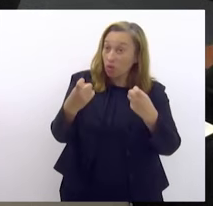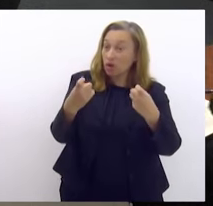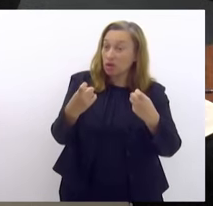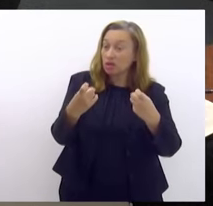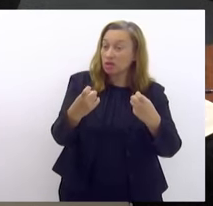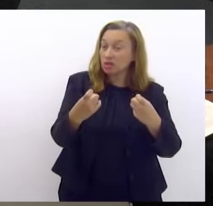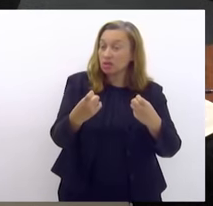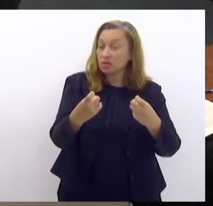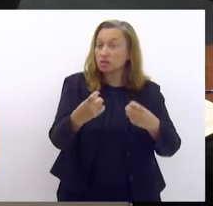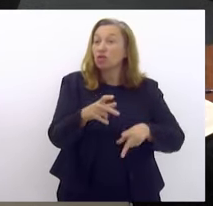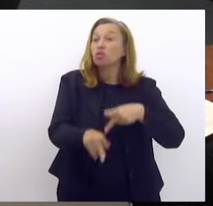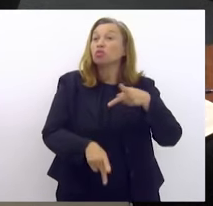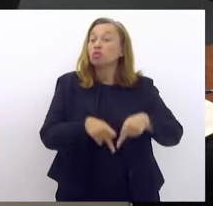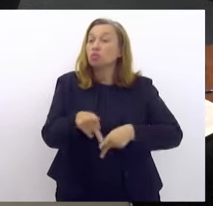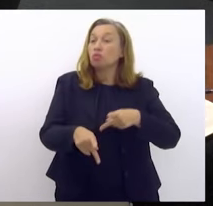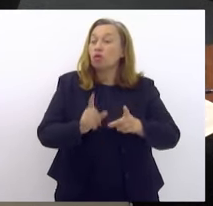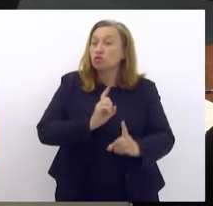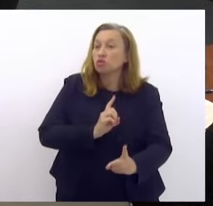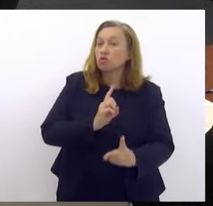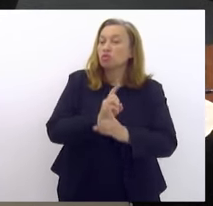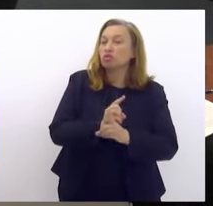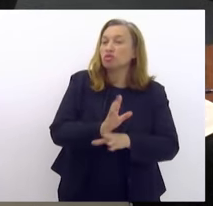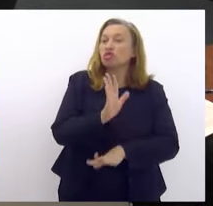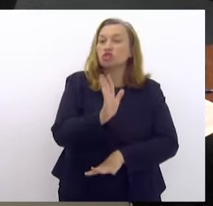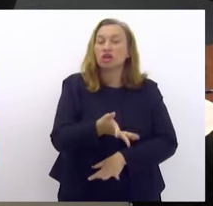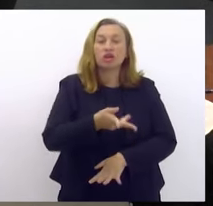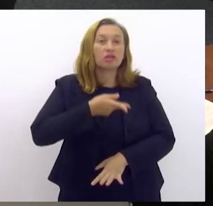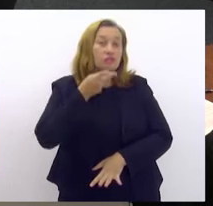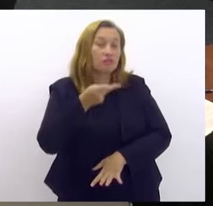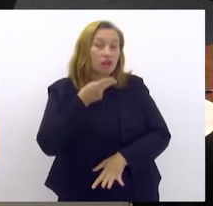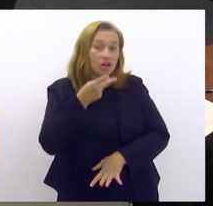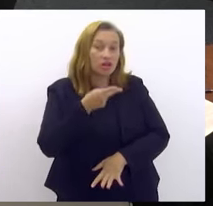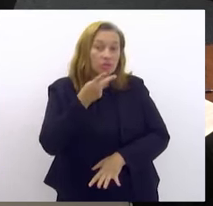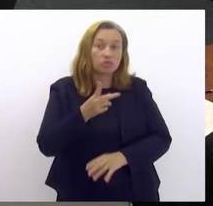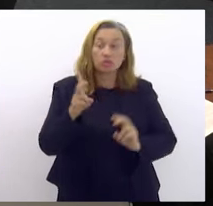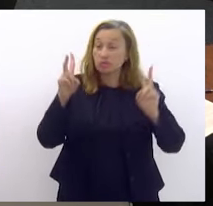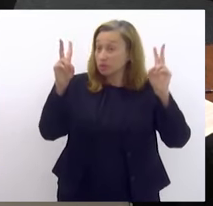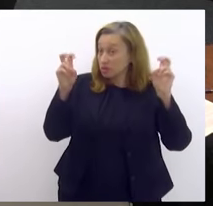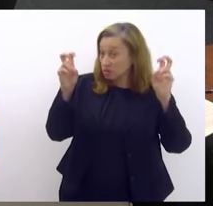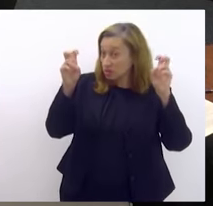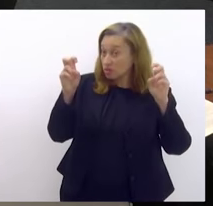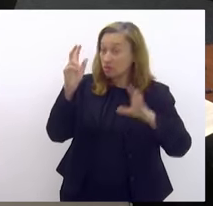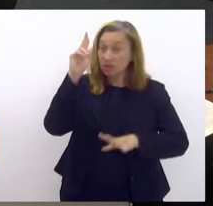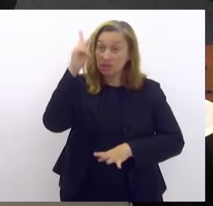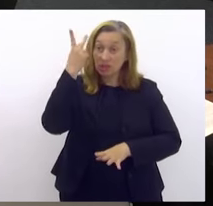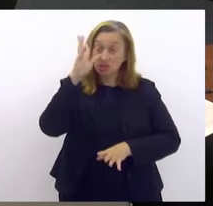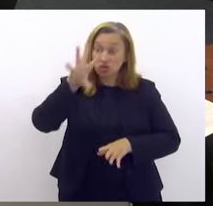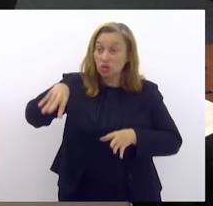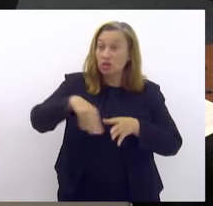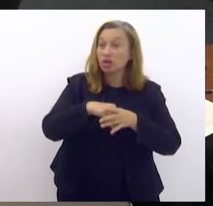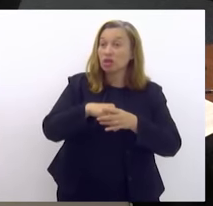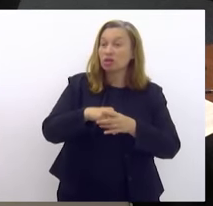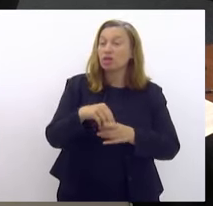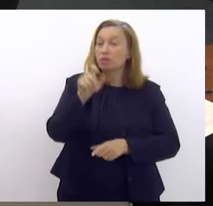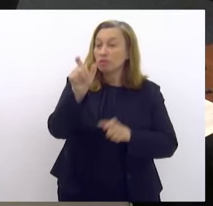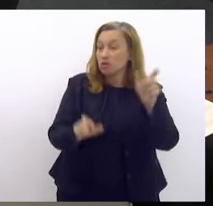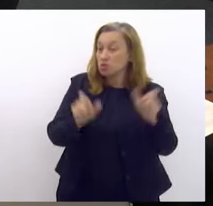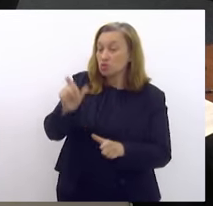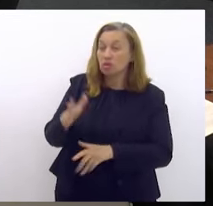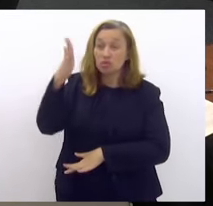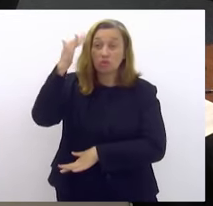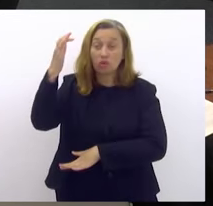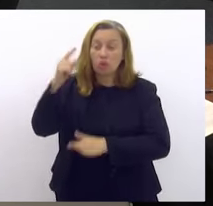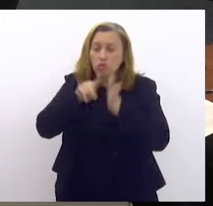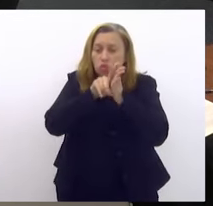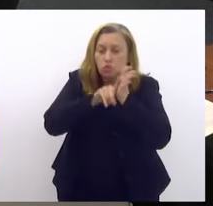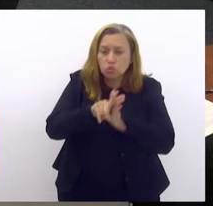povos descobridores, já que fizemos essa colocação posta e está na história por historiadores em que,